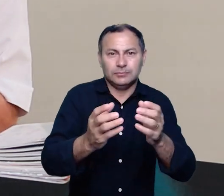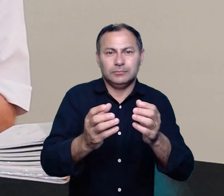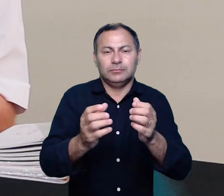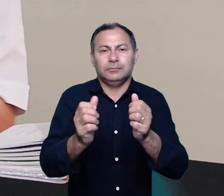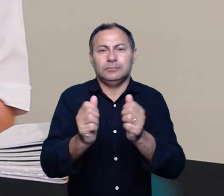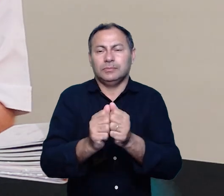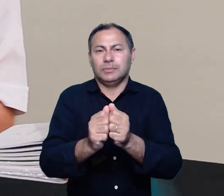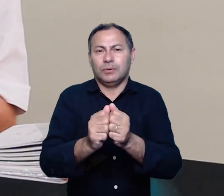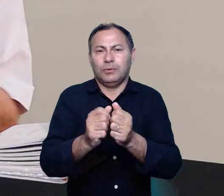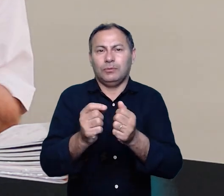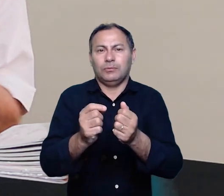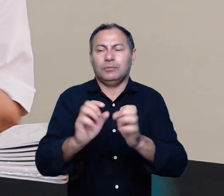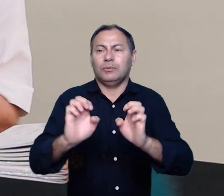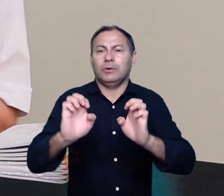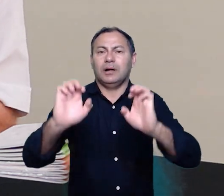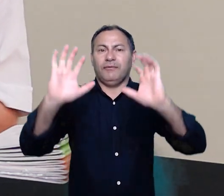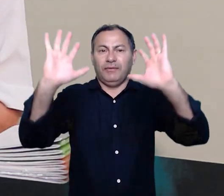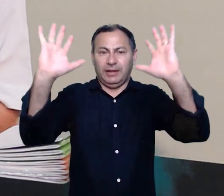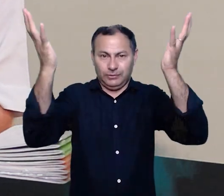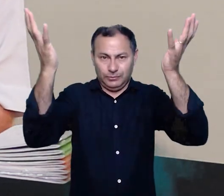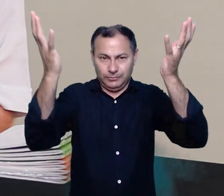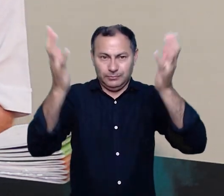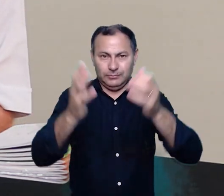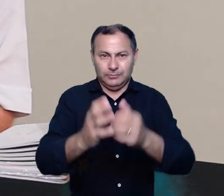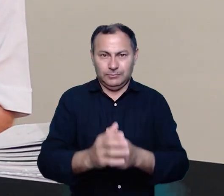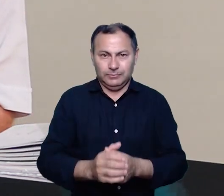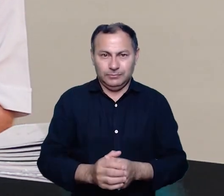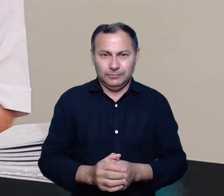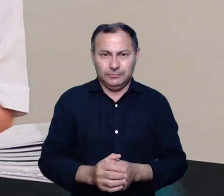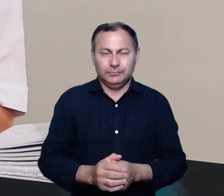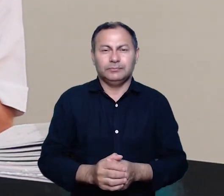familiarizados com o grande evento.